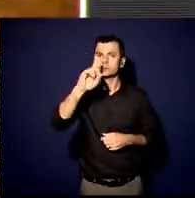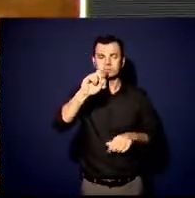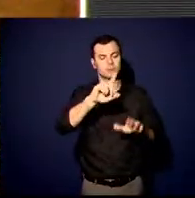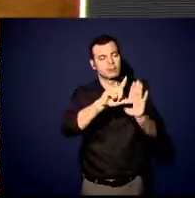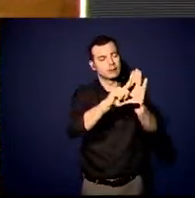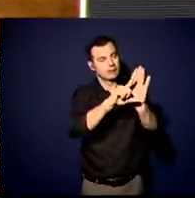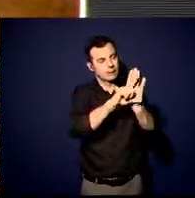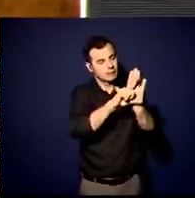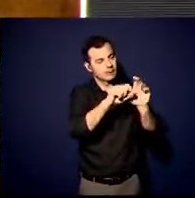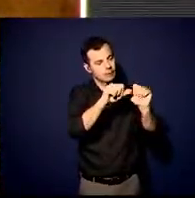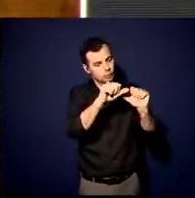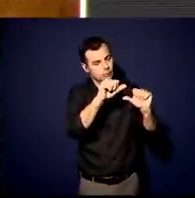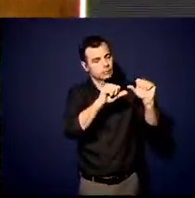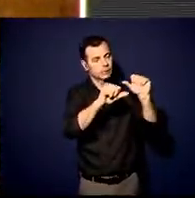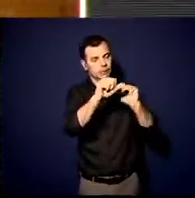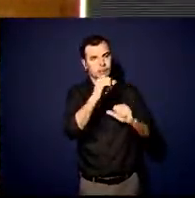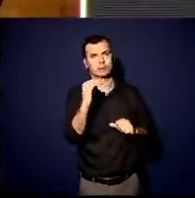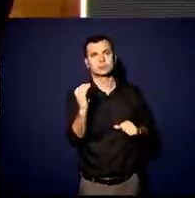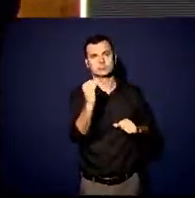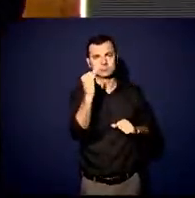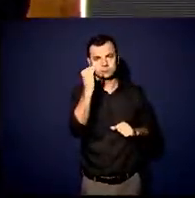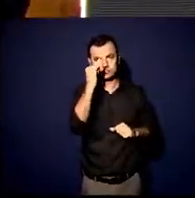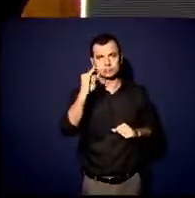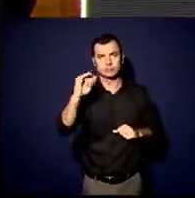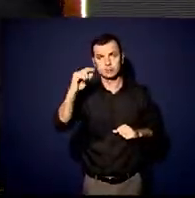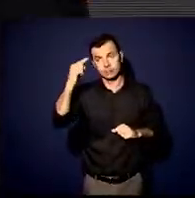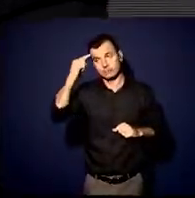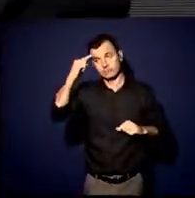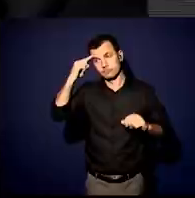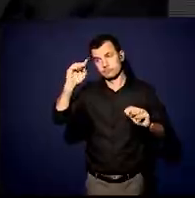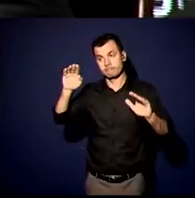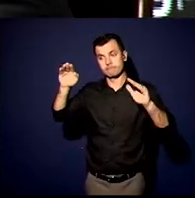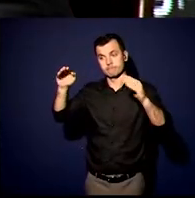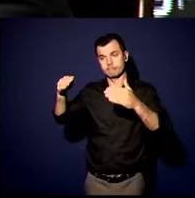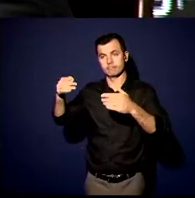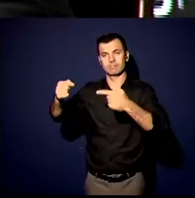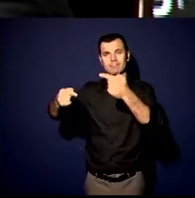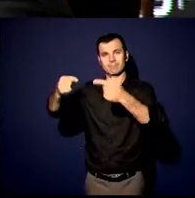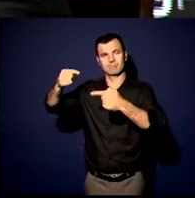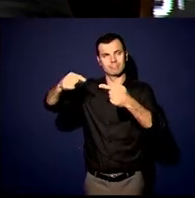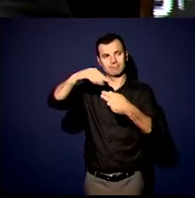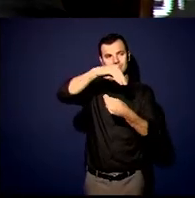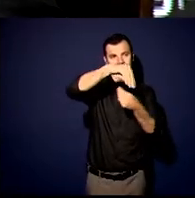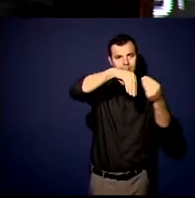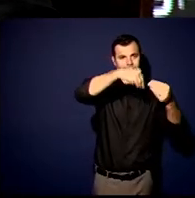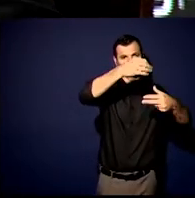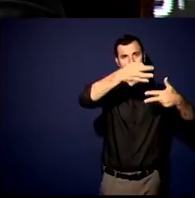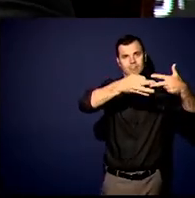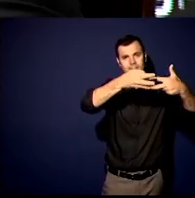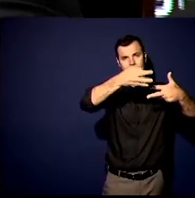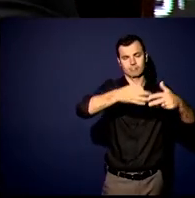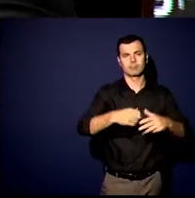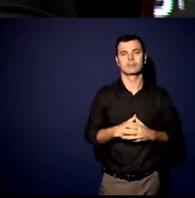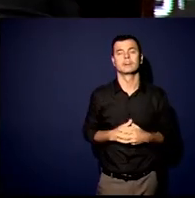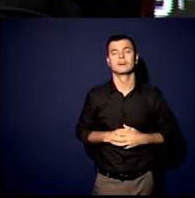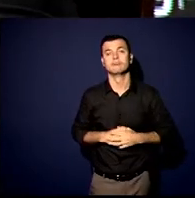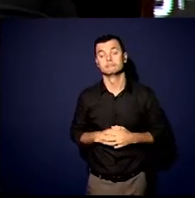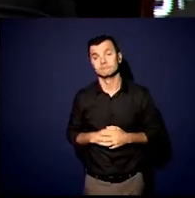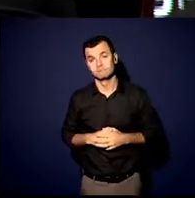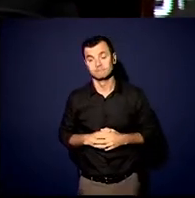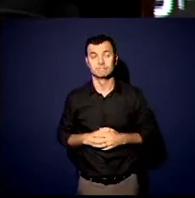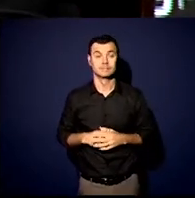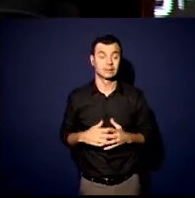a legislação Inclusive a concepção punitivista que entrou na magistratura é nós temos uma confusão entre